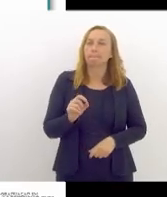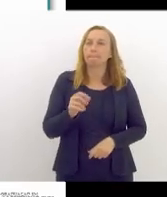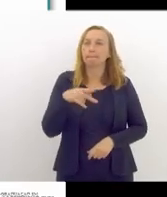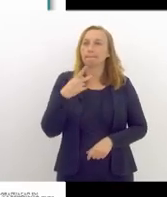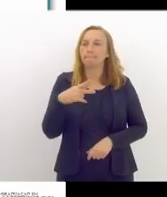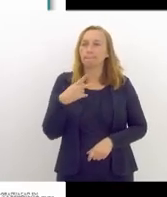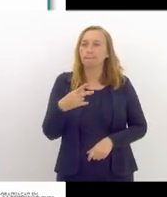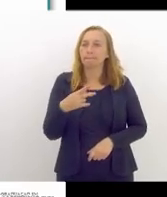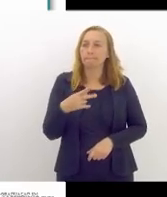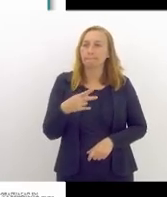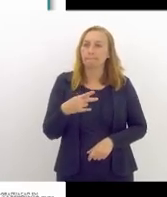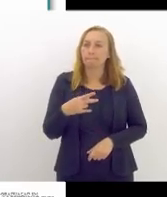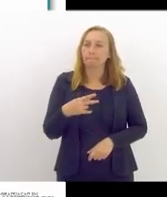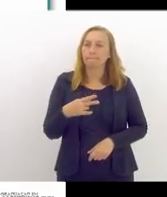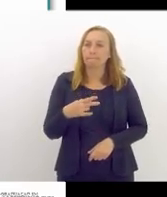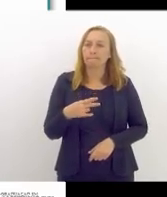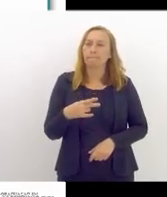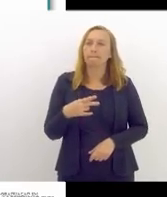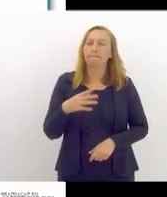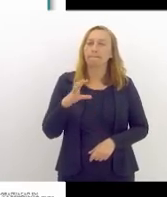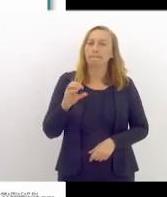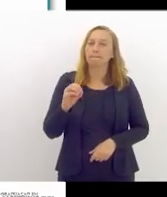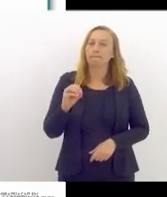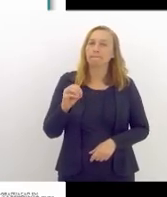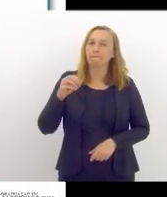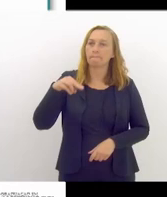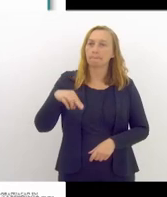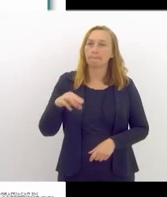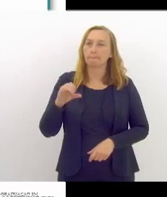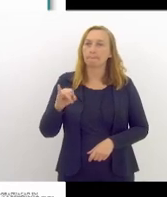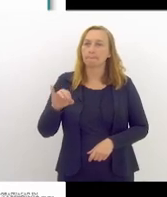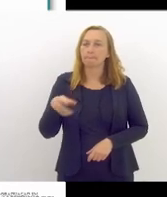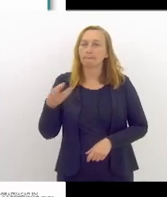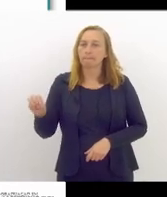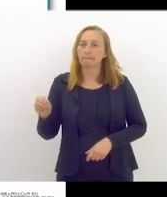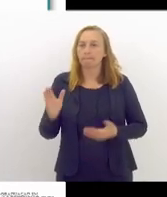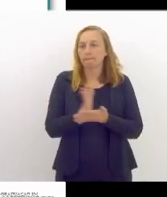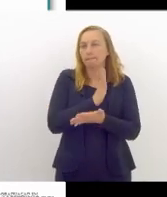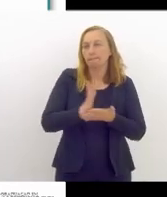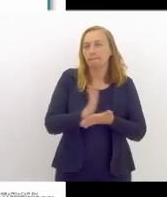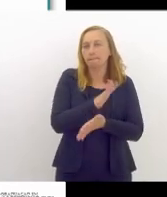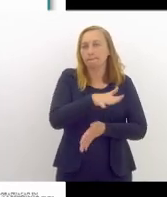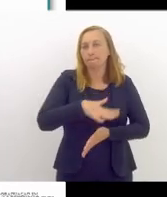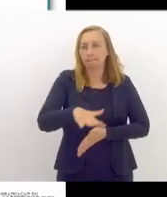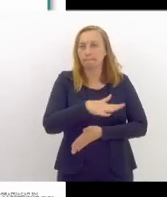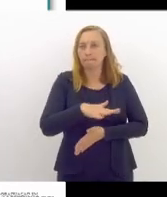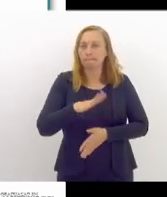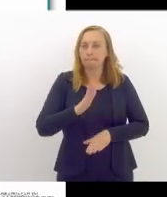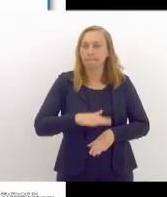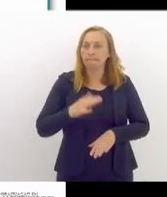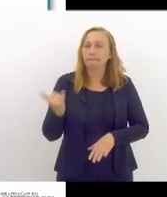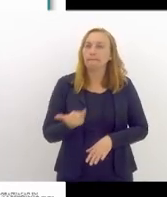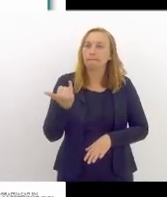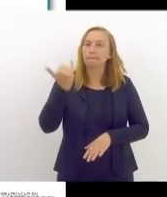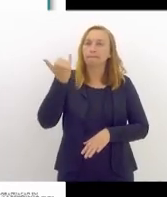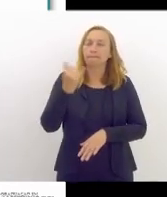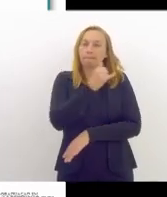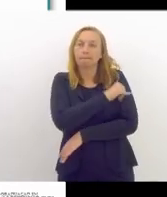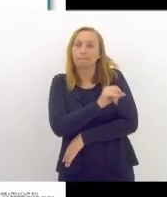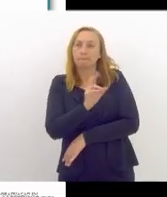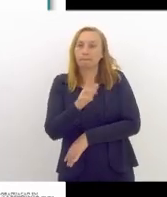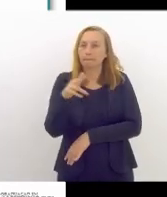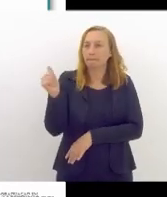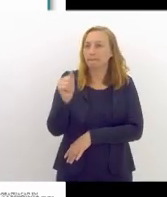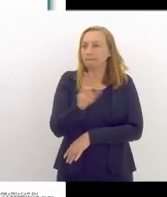consenso equivocadas e uma Aero Osório também né alguns setores são ditos como muito importante para o Rio de Janeiro mas nunca foram